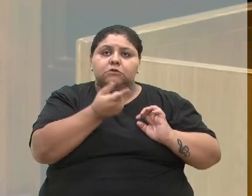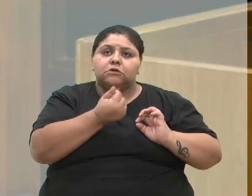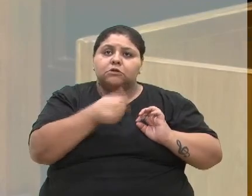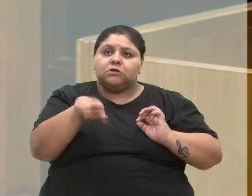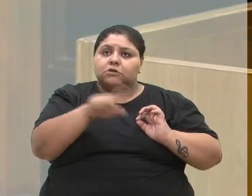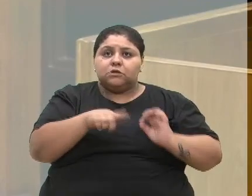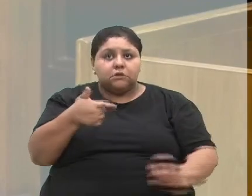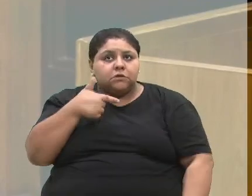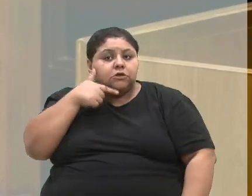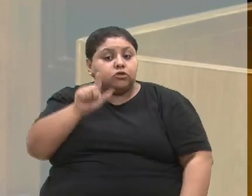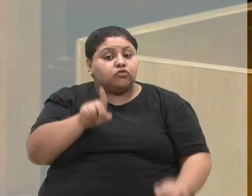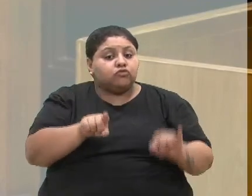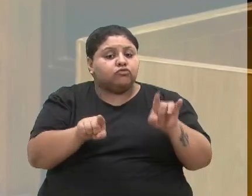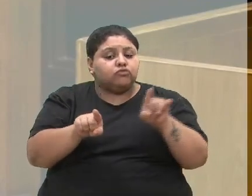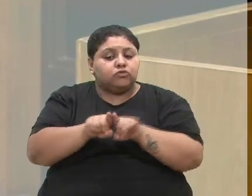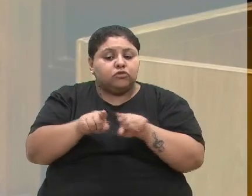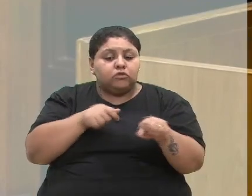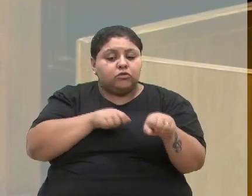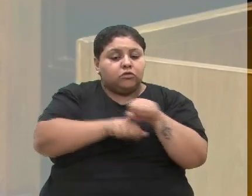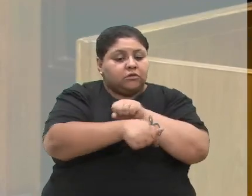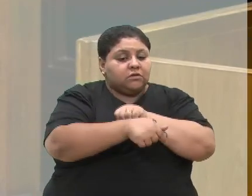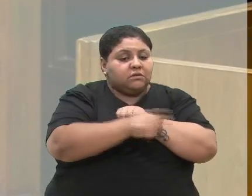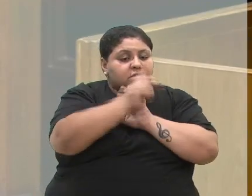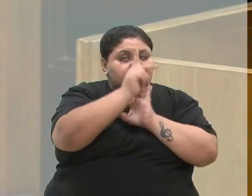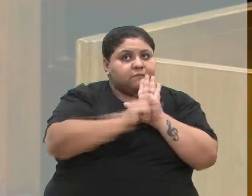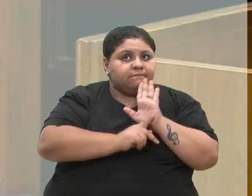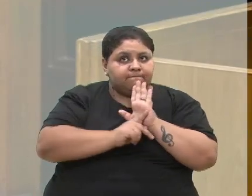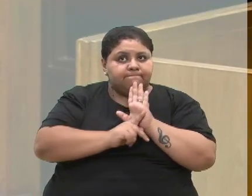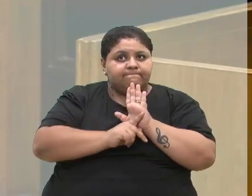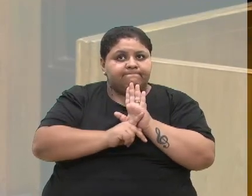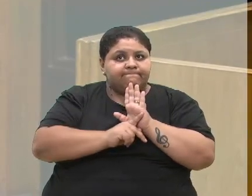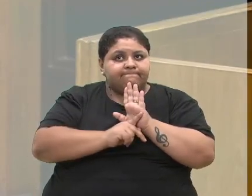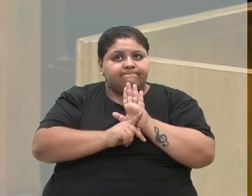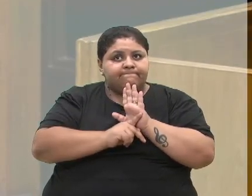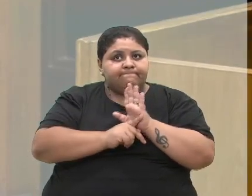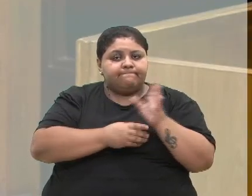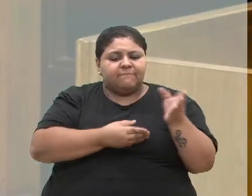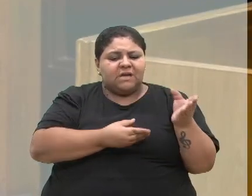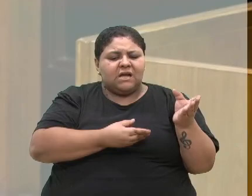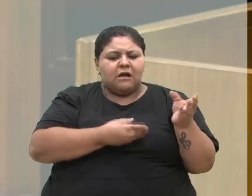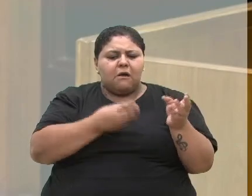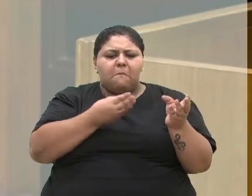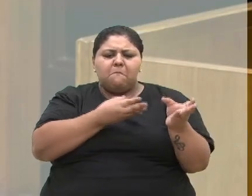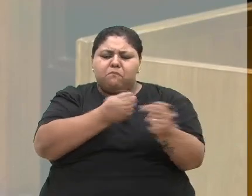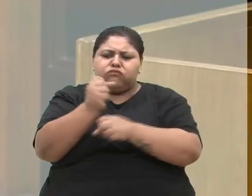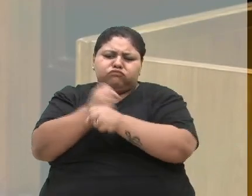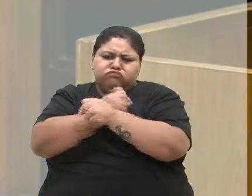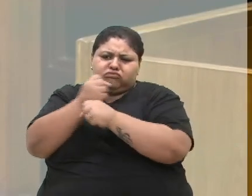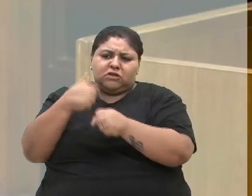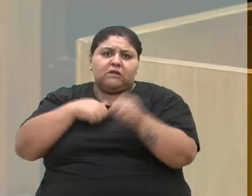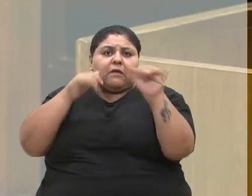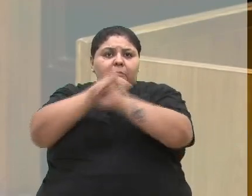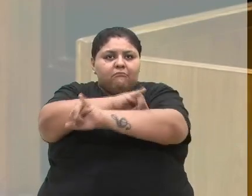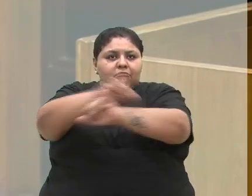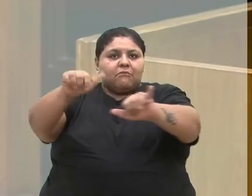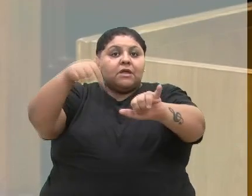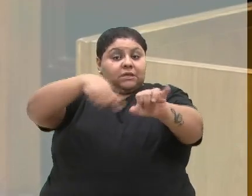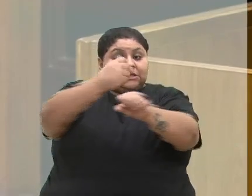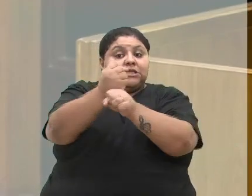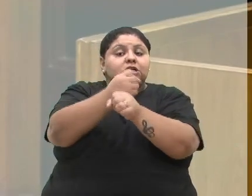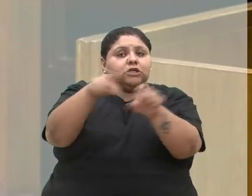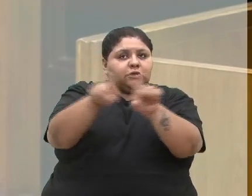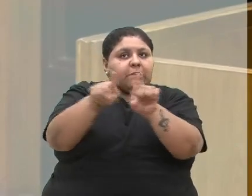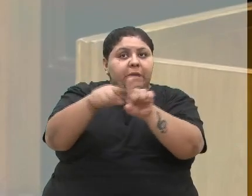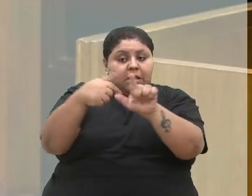gente consegue também investir nesses projetos. Há anos eu me envolvo divulgando, e esse ano também nas minhas